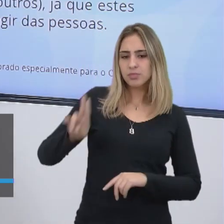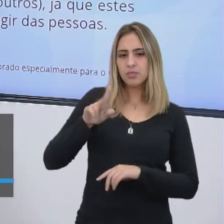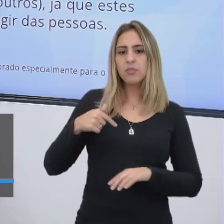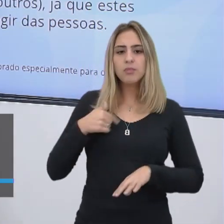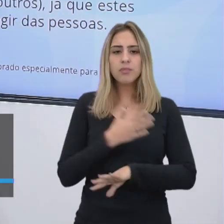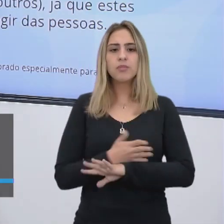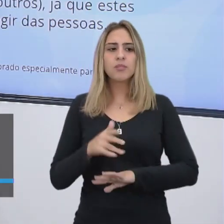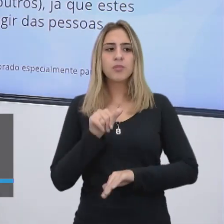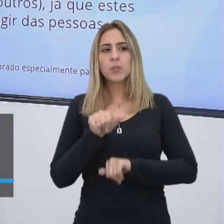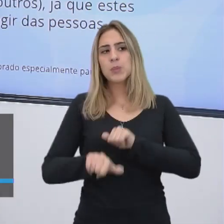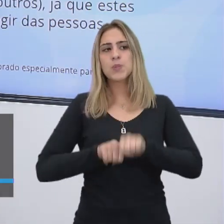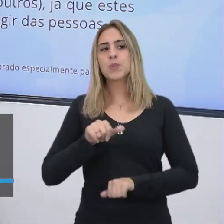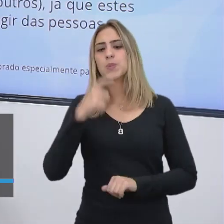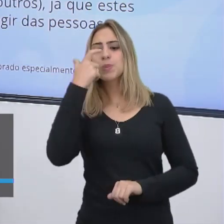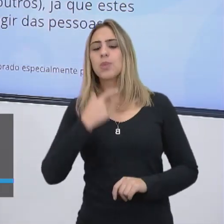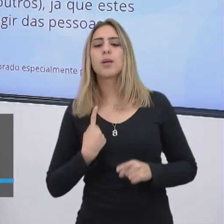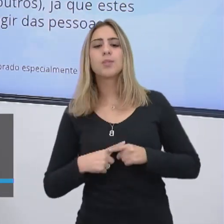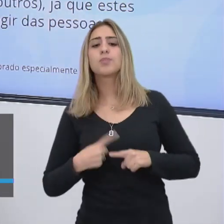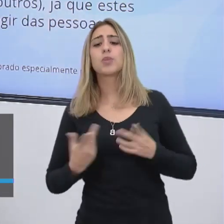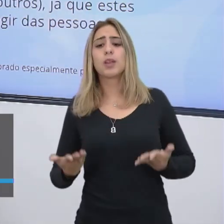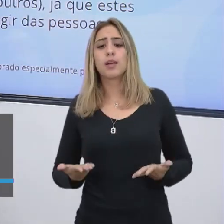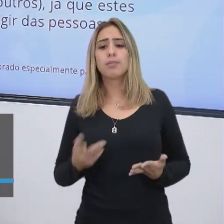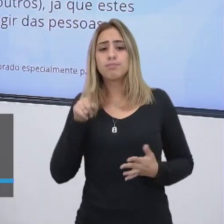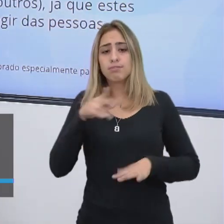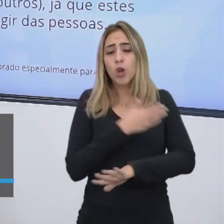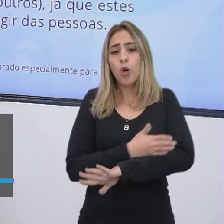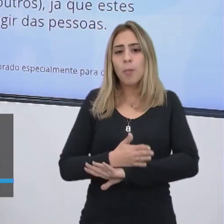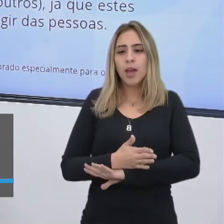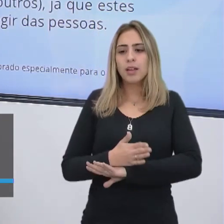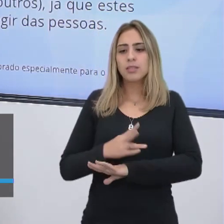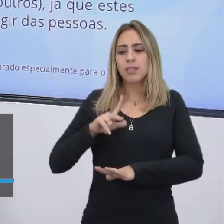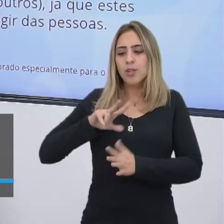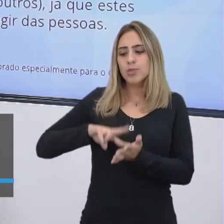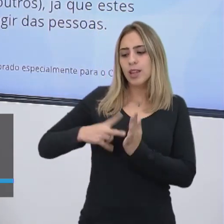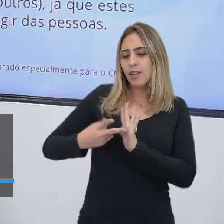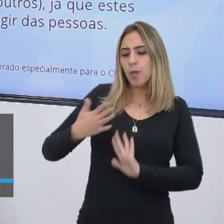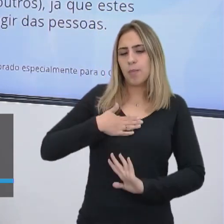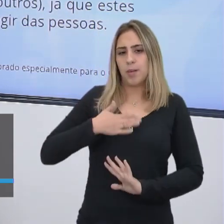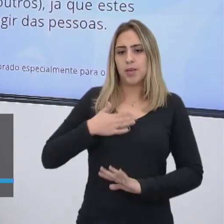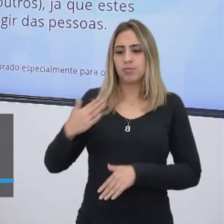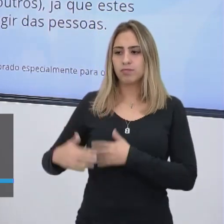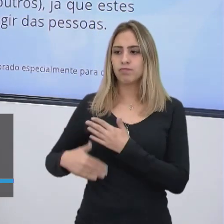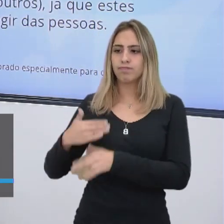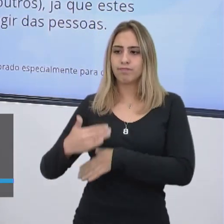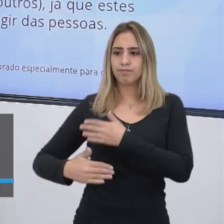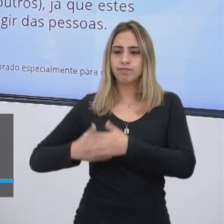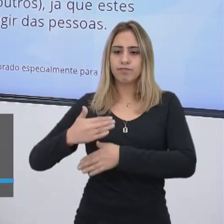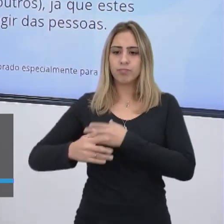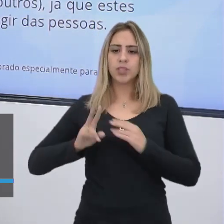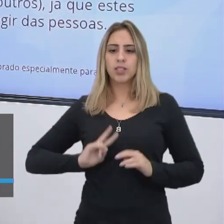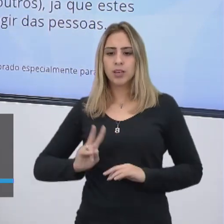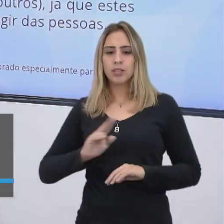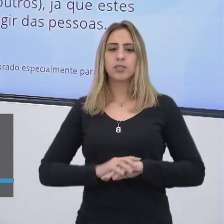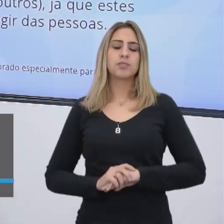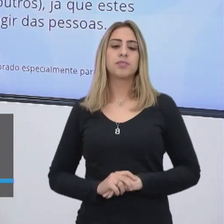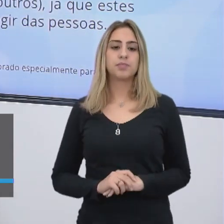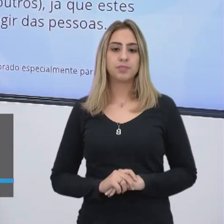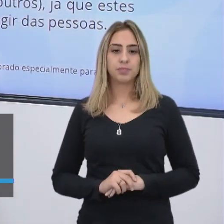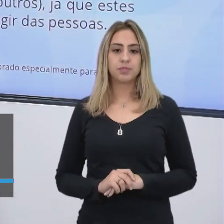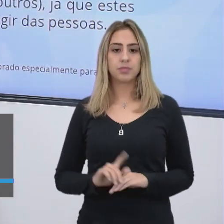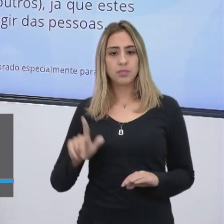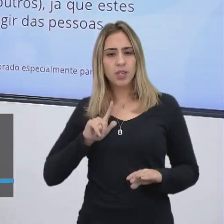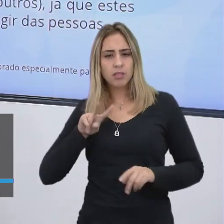acabo incorporando. Por quê? Porque aquilo começa a adquirir um significado para mim. Eu começo a internalizar